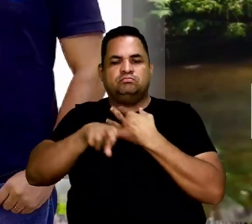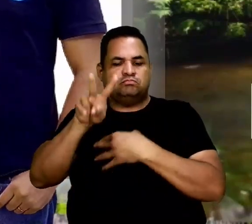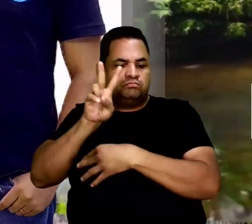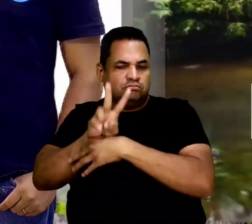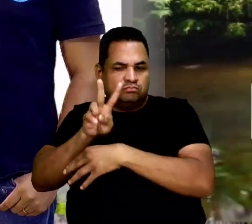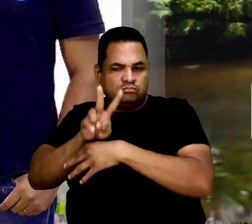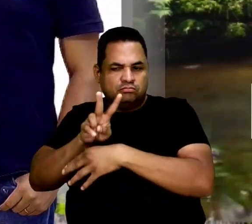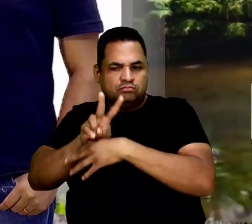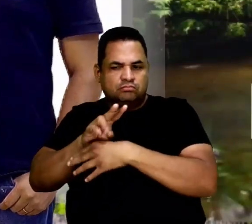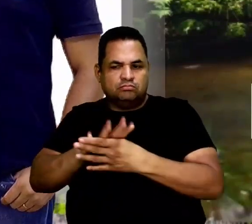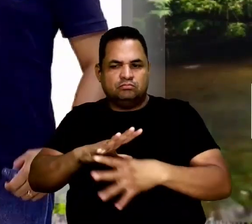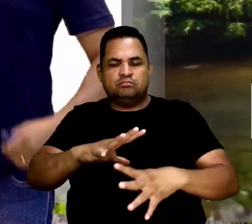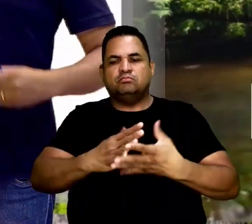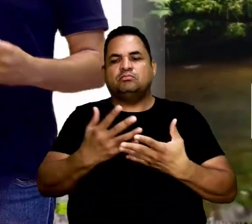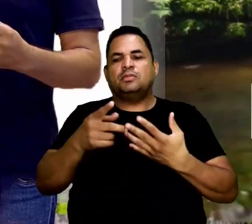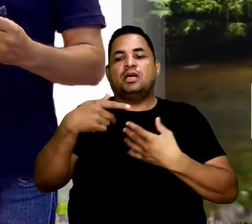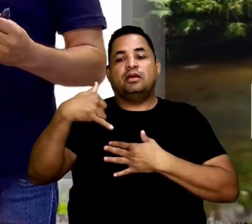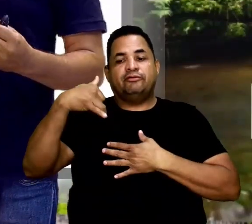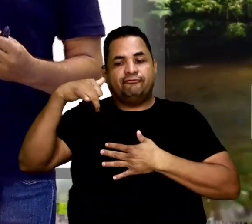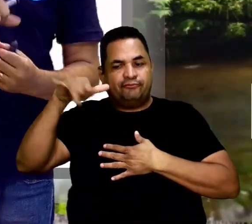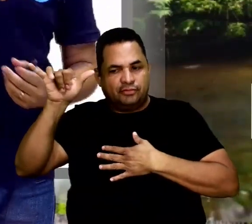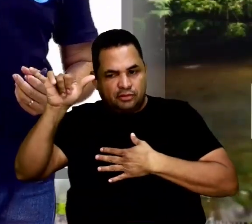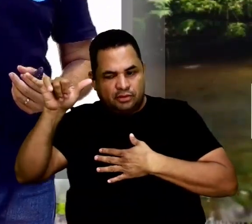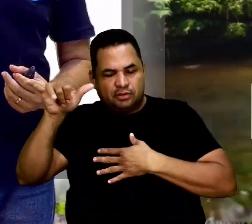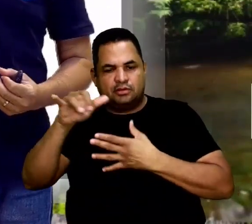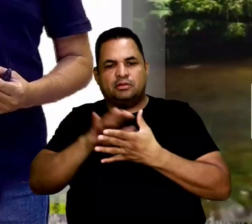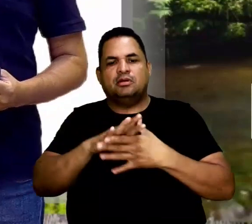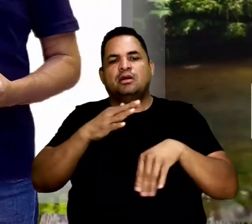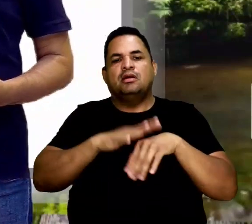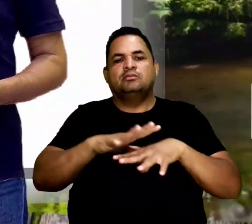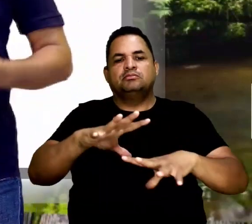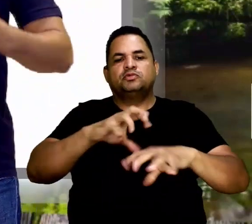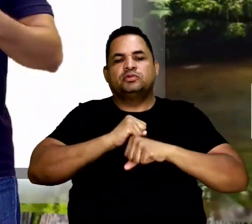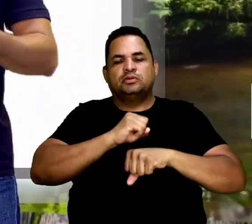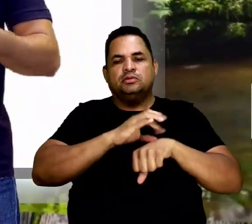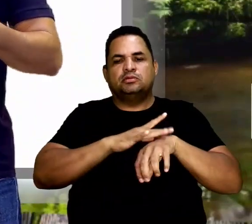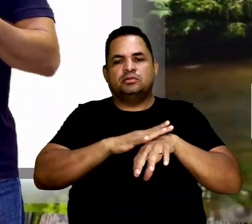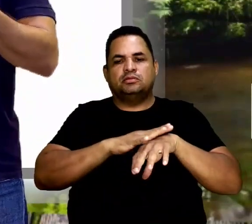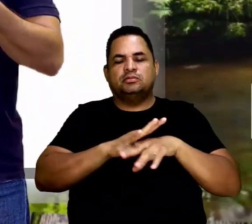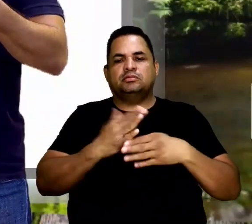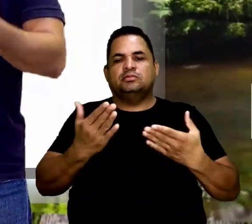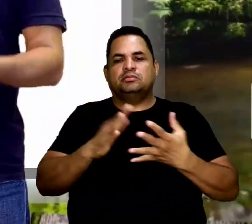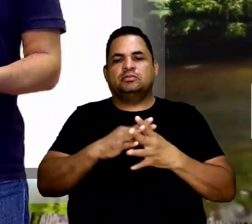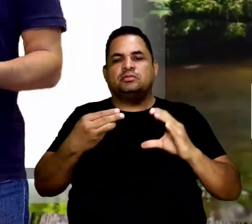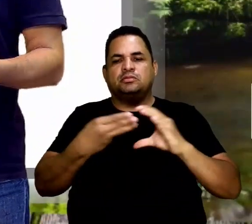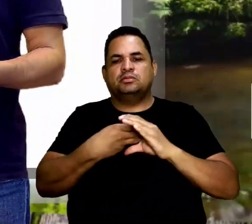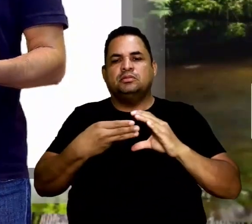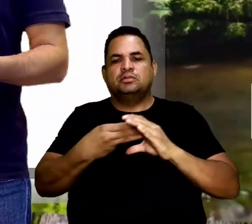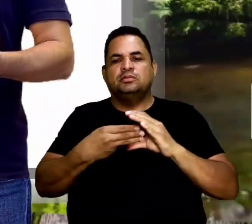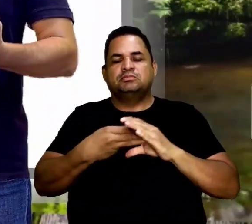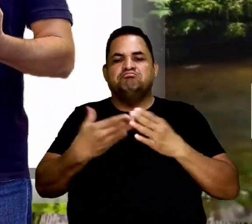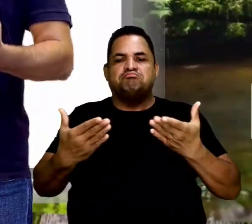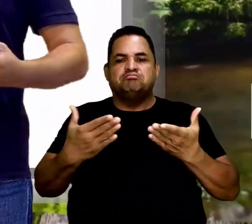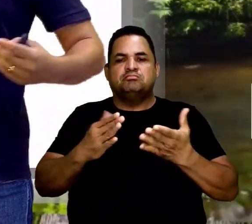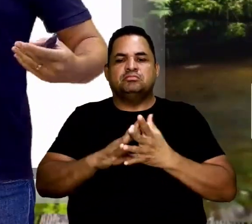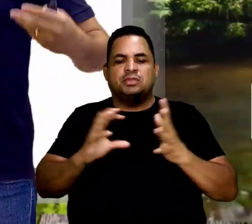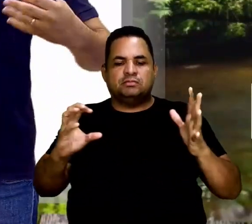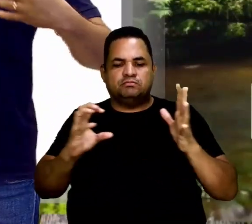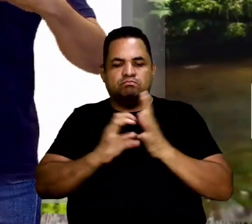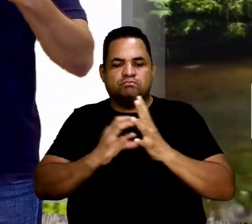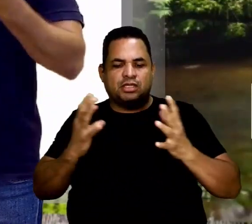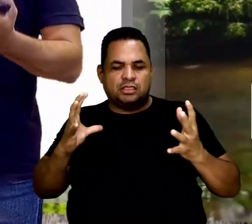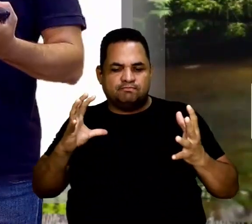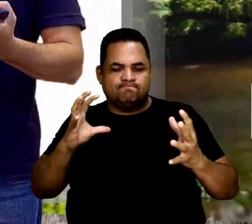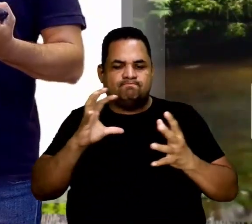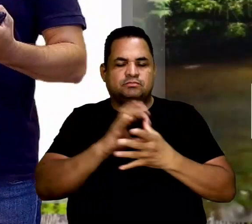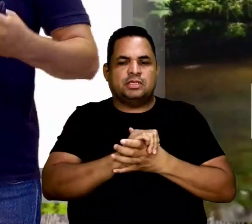respeito a infecções, entendeu? Então o HIV ataca justamente essa célula, faz com que ela fique inutilizada e assim qualquer